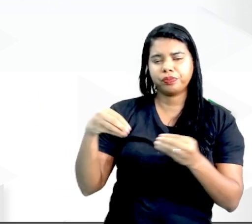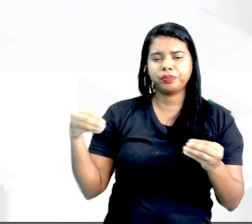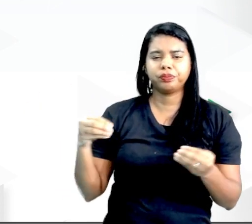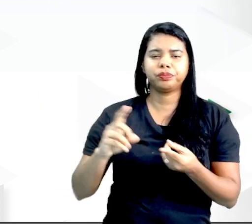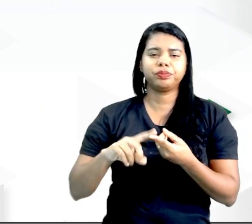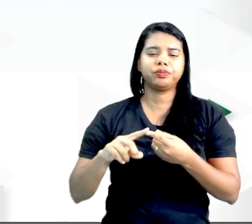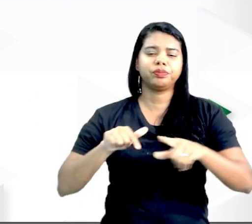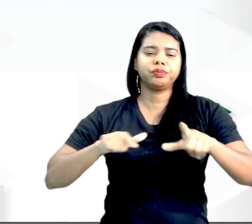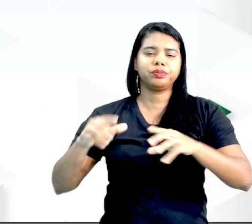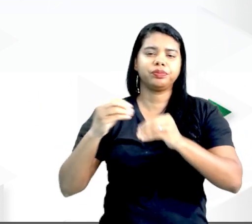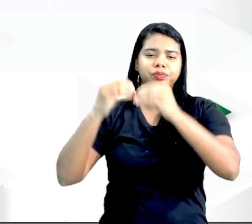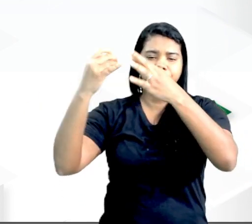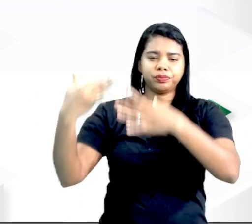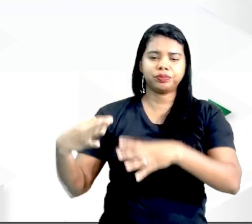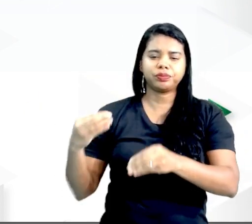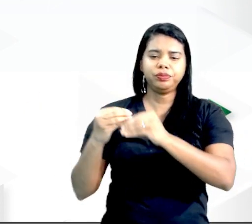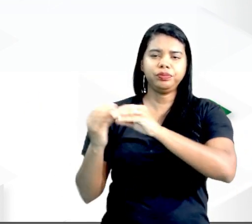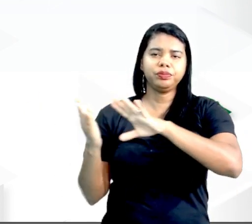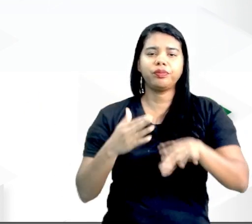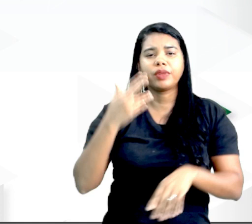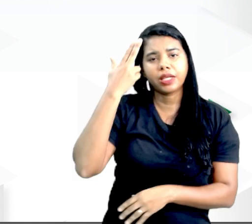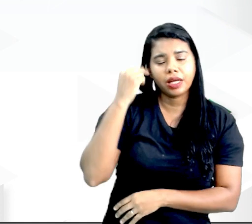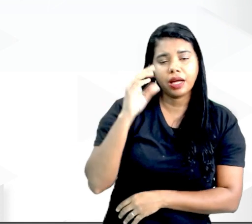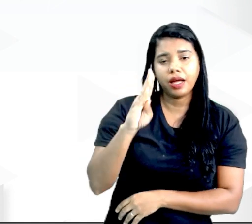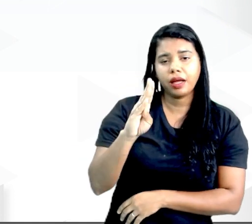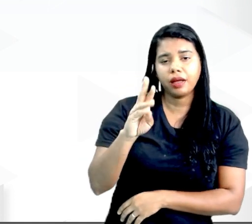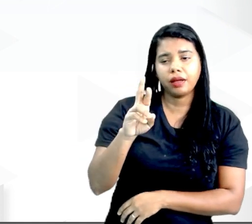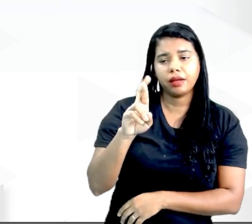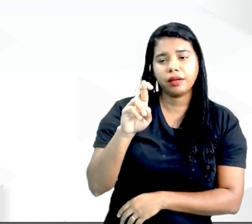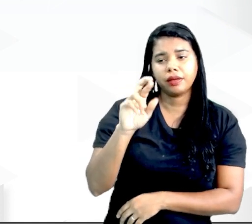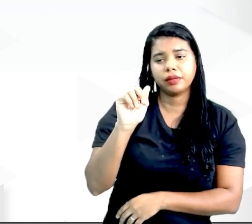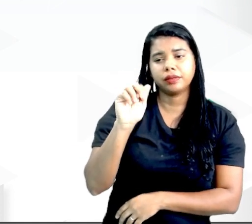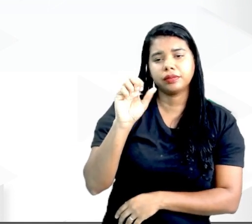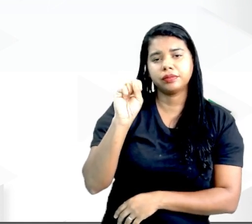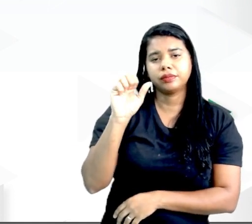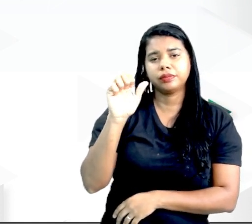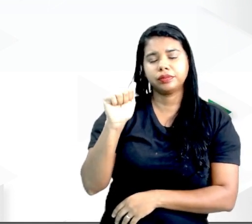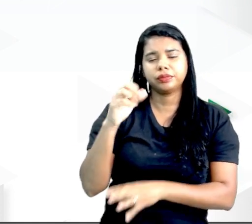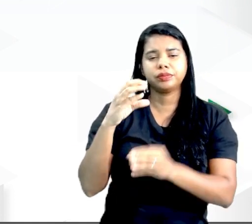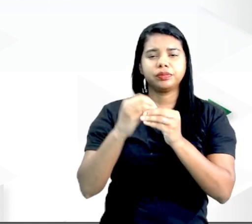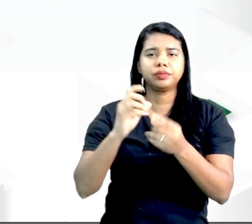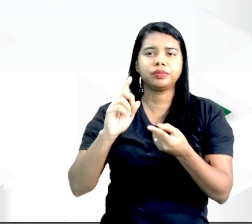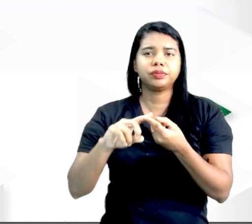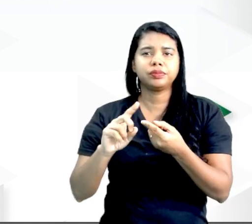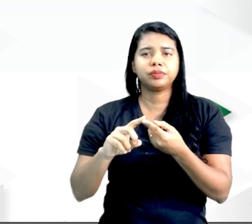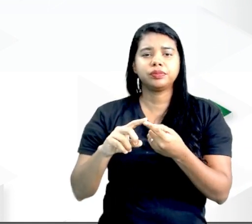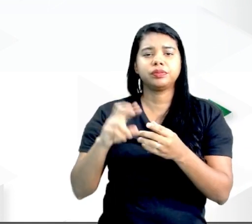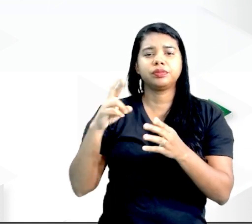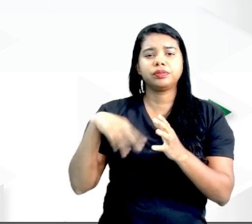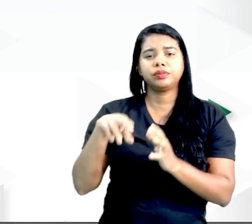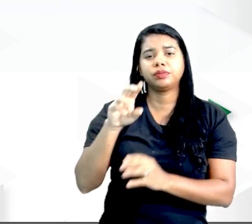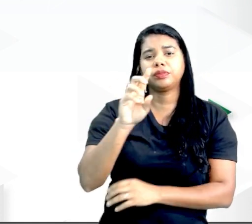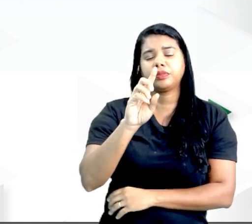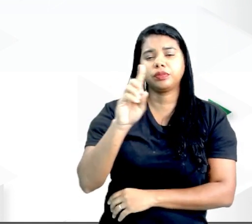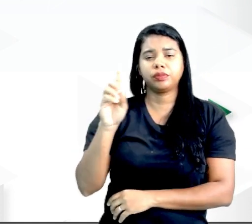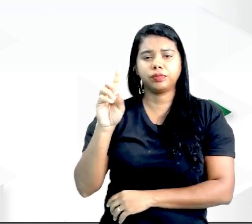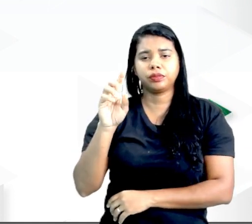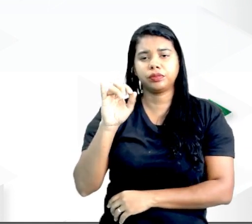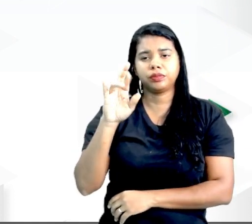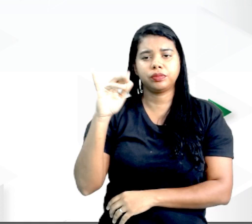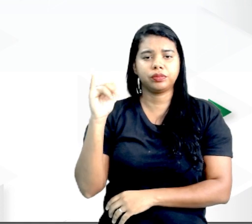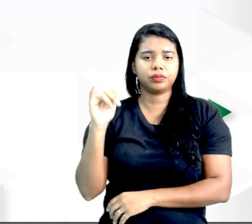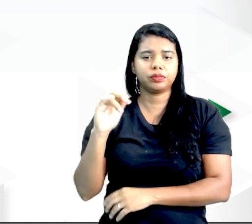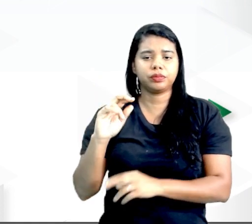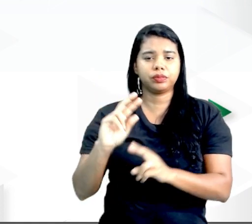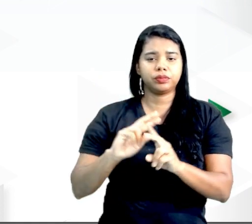E aí, a medida da braça, a medida em metros. Fazendo essa razão, nós vamos ter uma razão direta ou inversamente